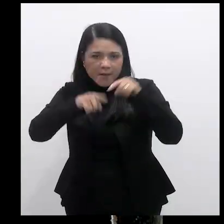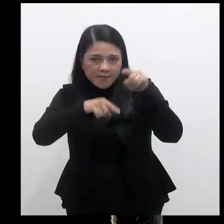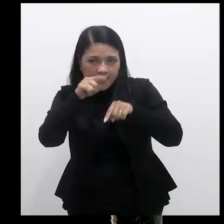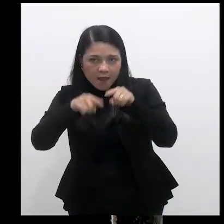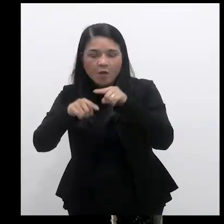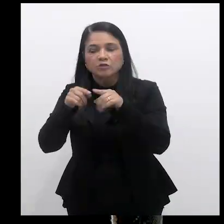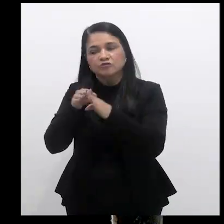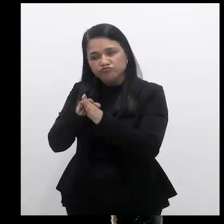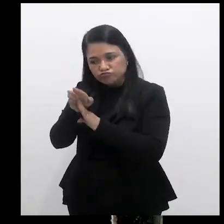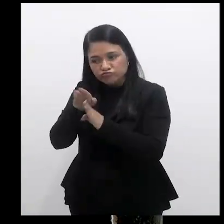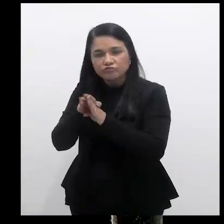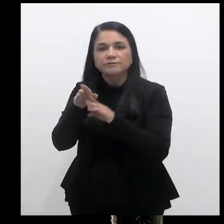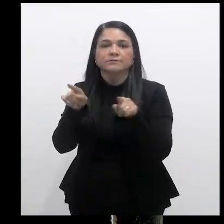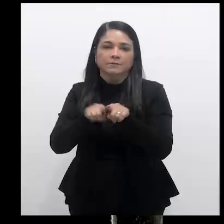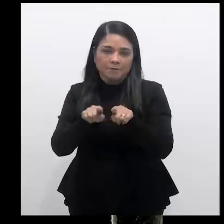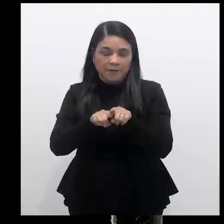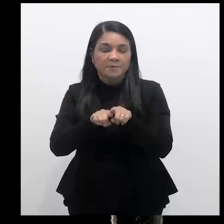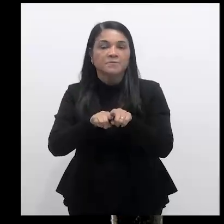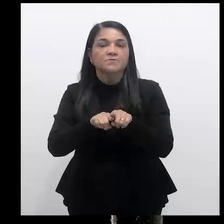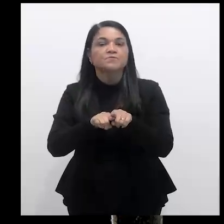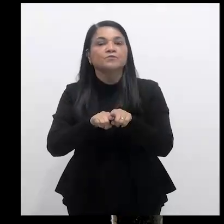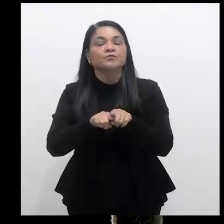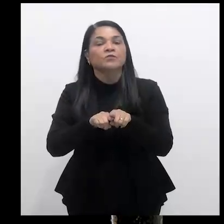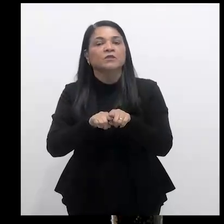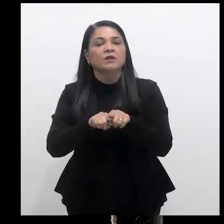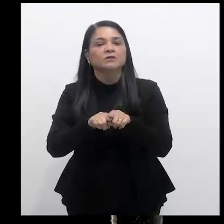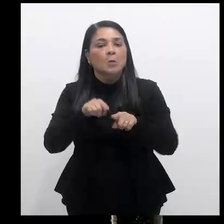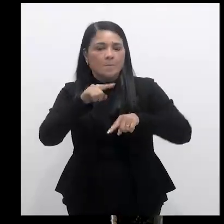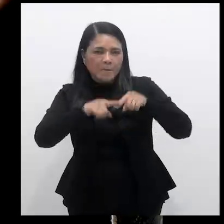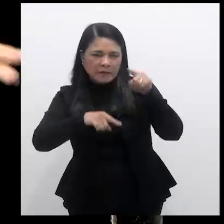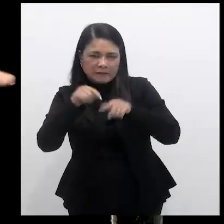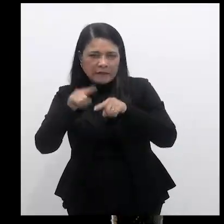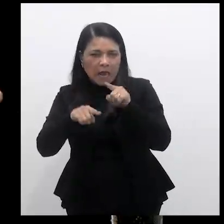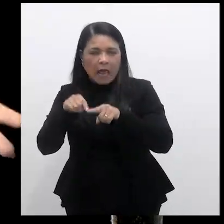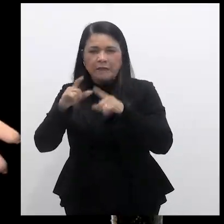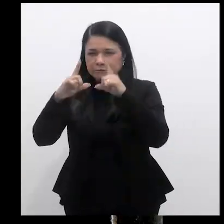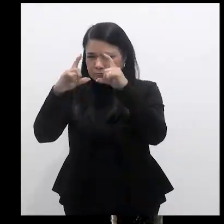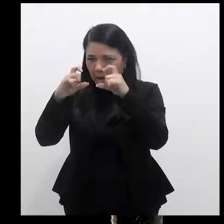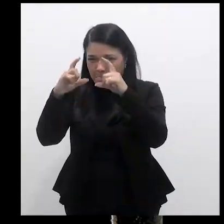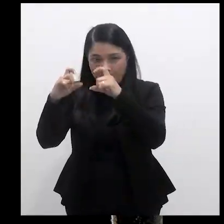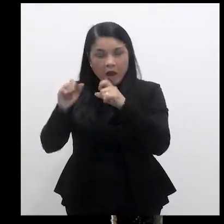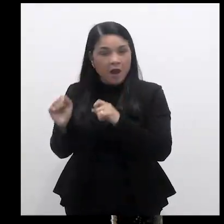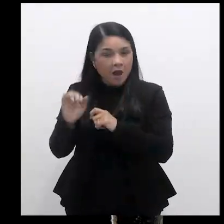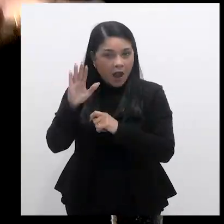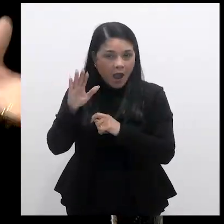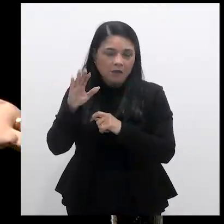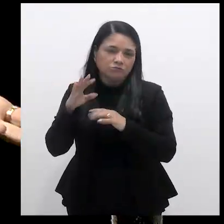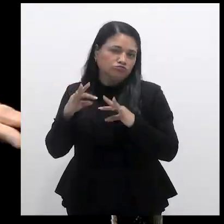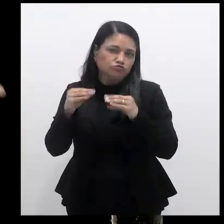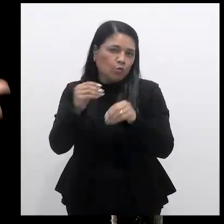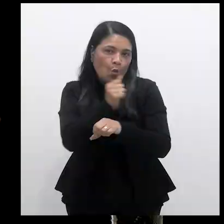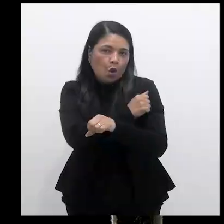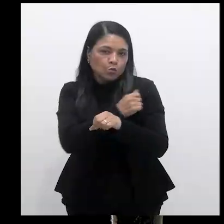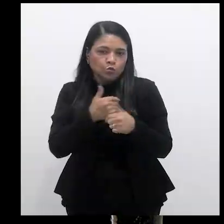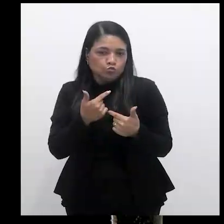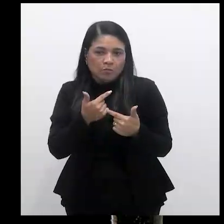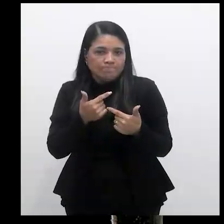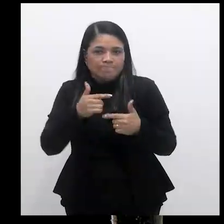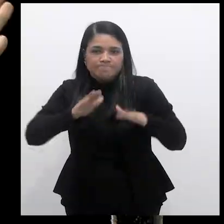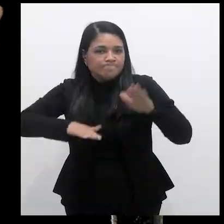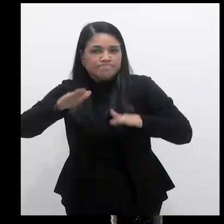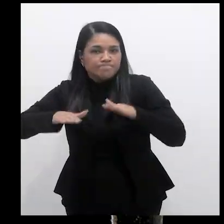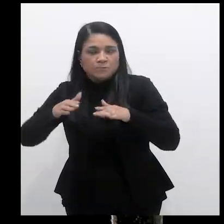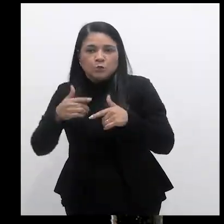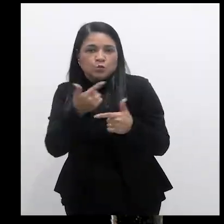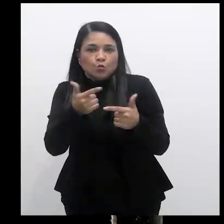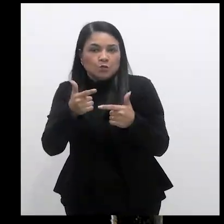a gente dá as informações de como fazer. Mas são equipamentos mais caros, que nem todos têm acesso, e o celular já está na palma